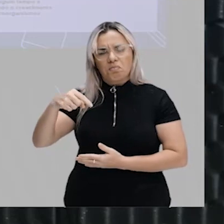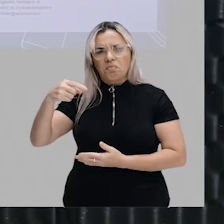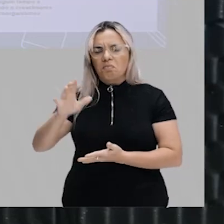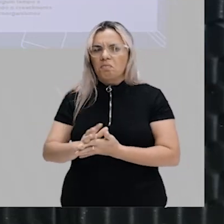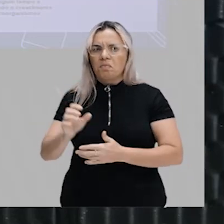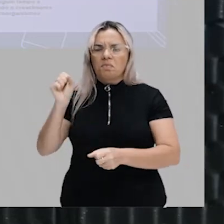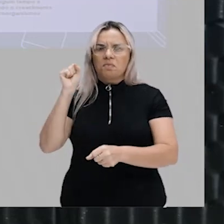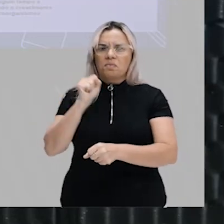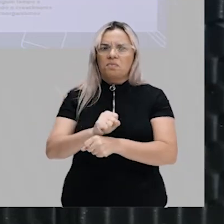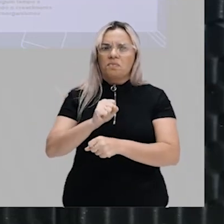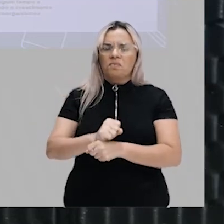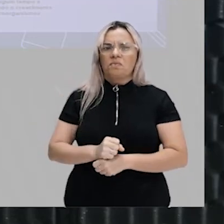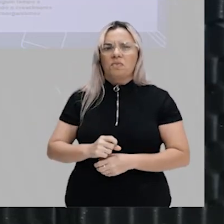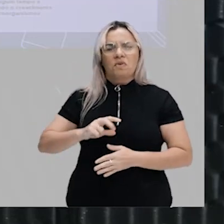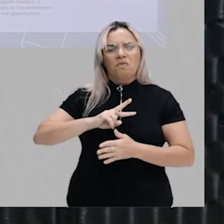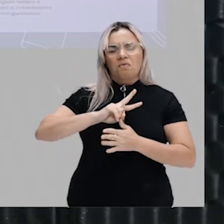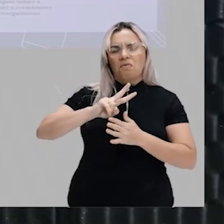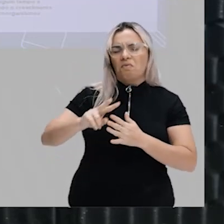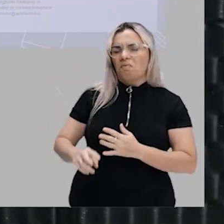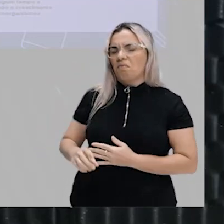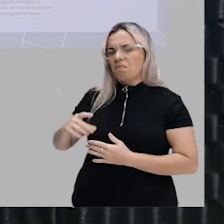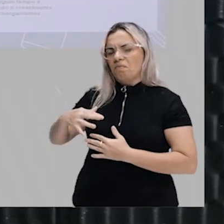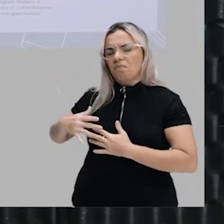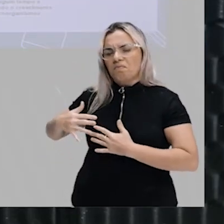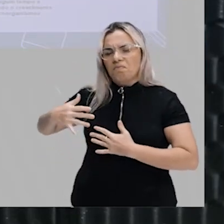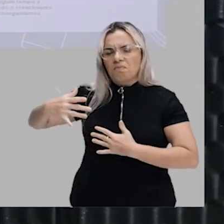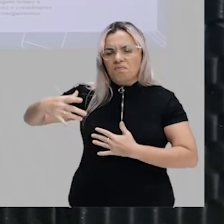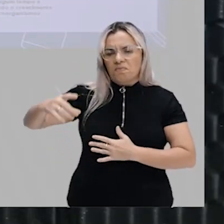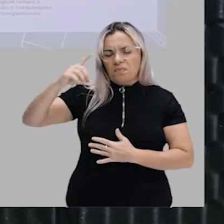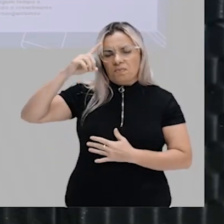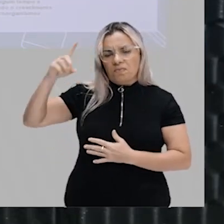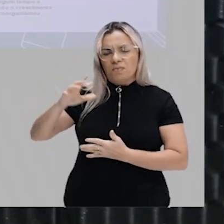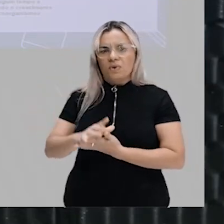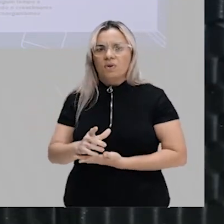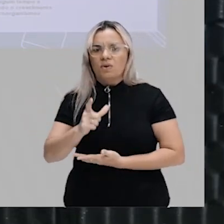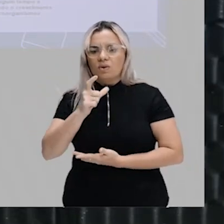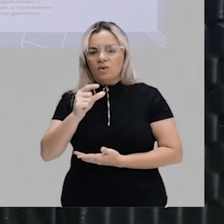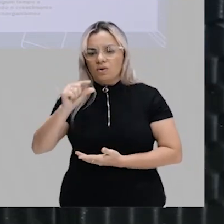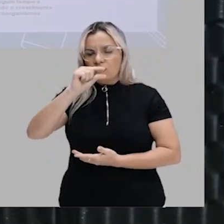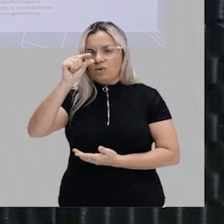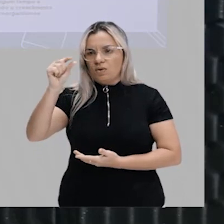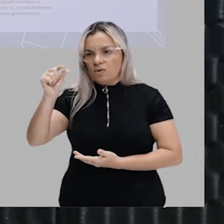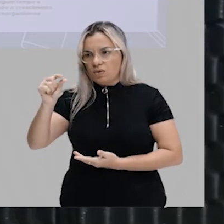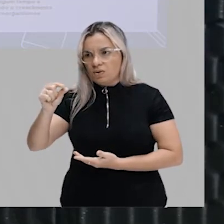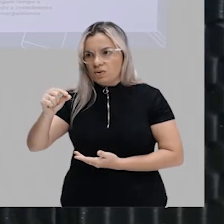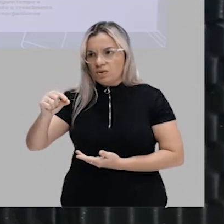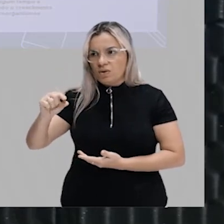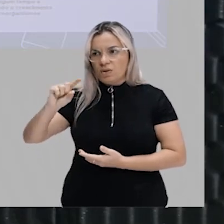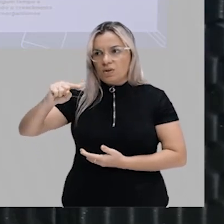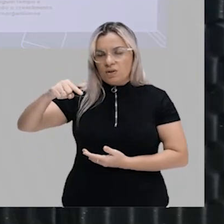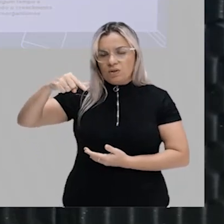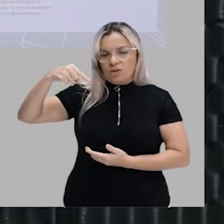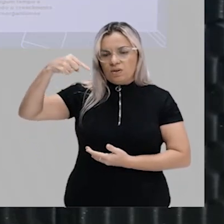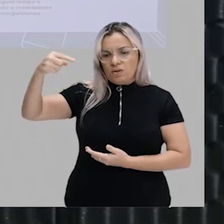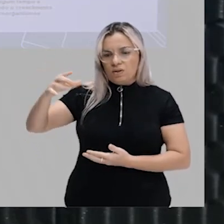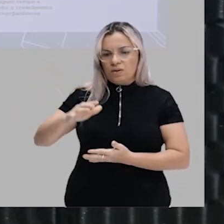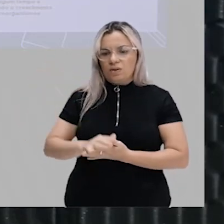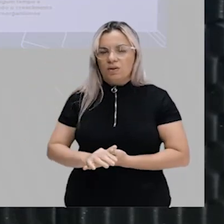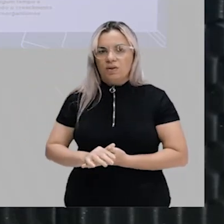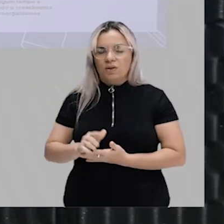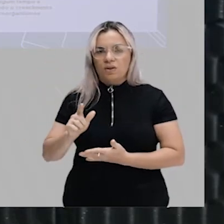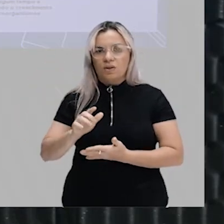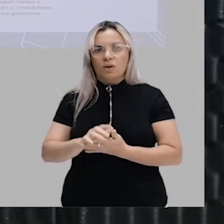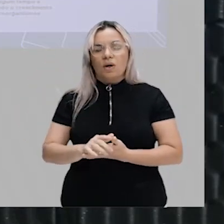descansar. Passou muitos dias, e o líquido, pessoal, depois de muito tempo, o líquido ele